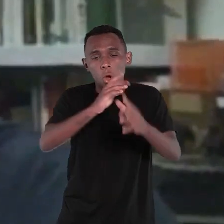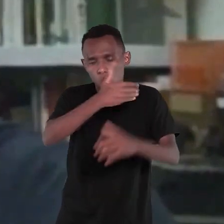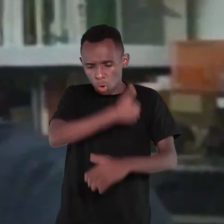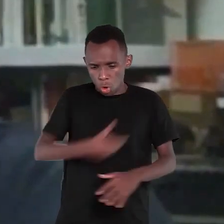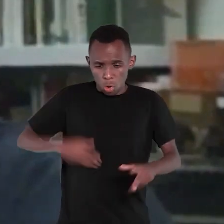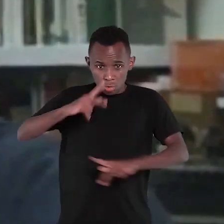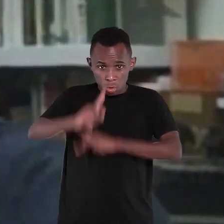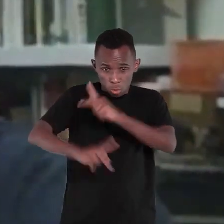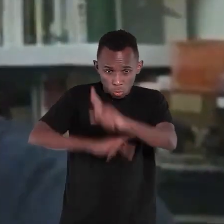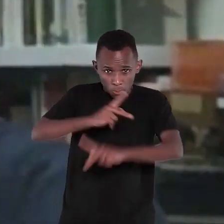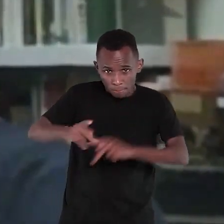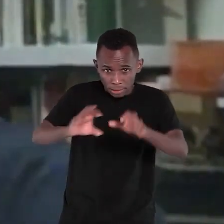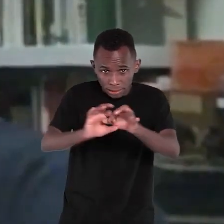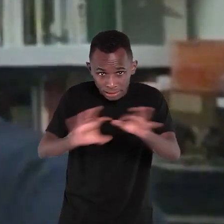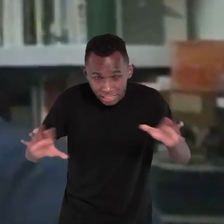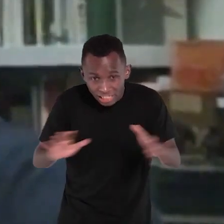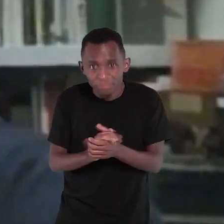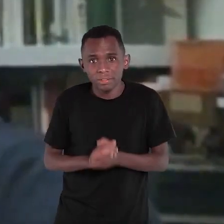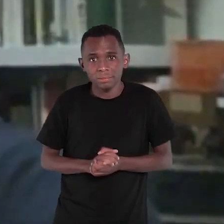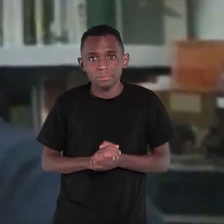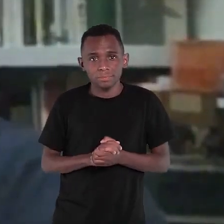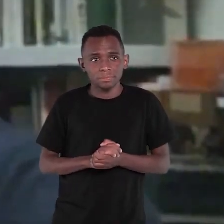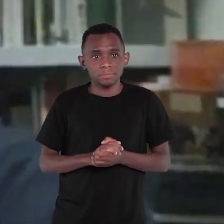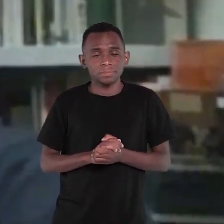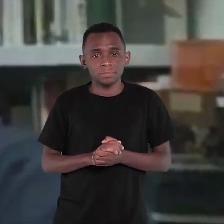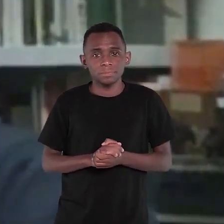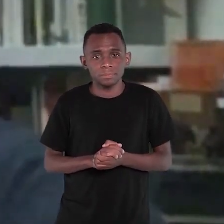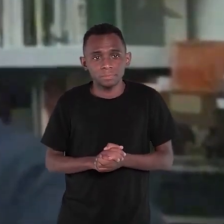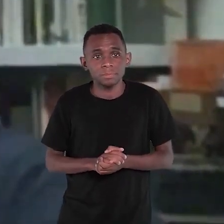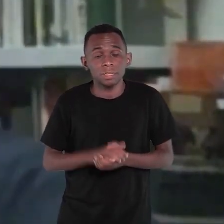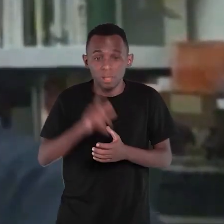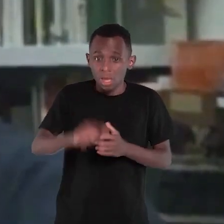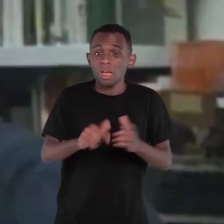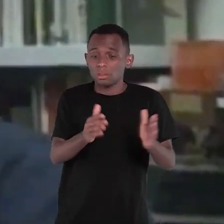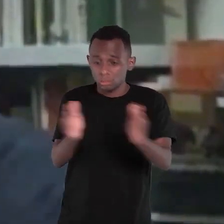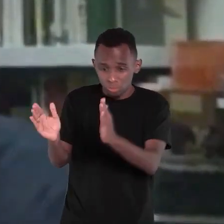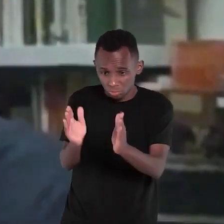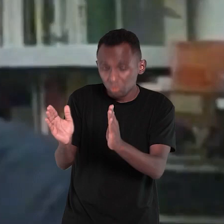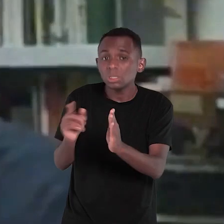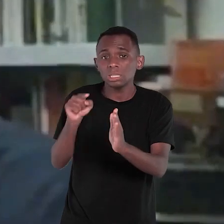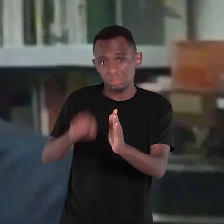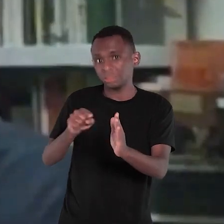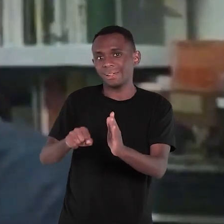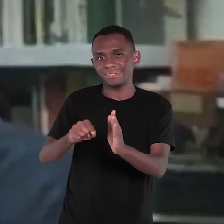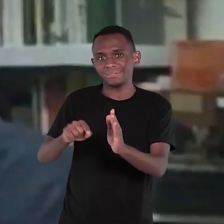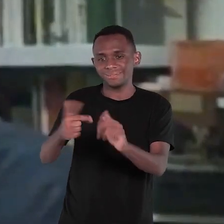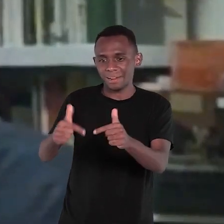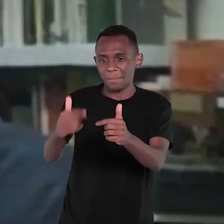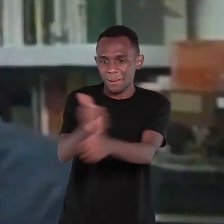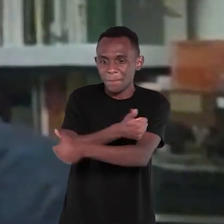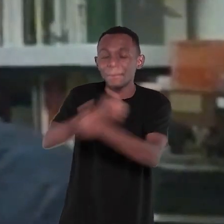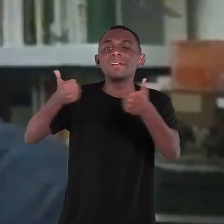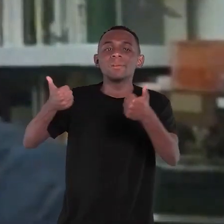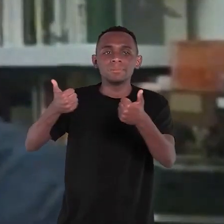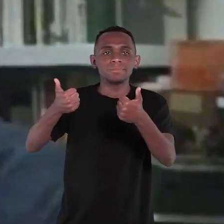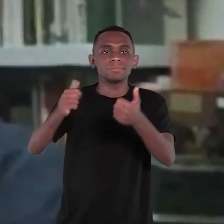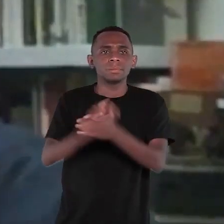comunitárias, em boa medida, ele se dá com esta faixa de idade,